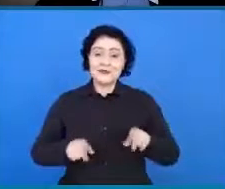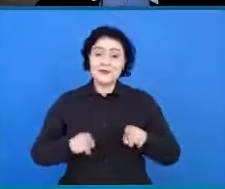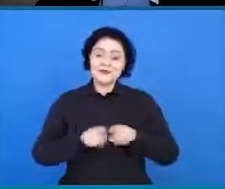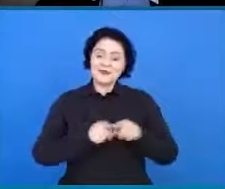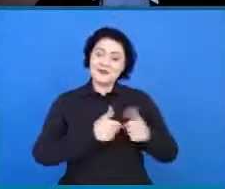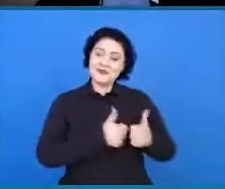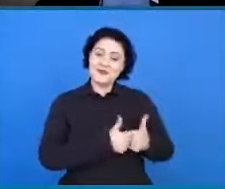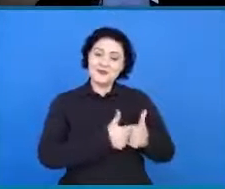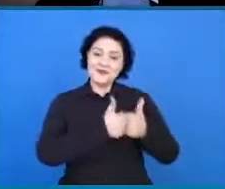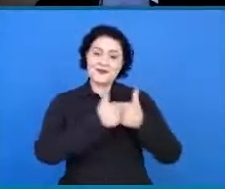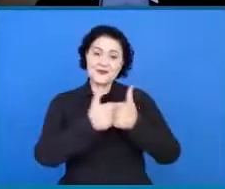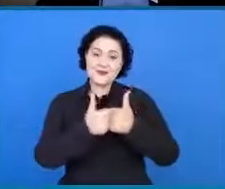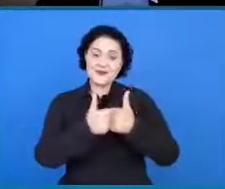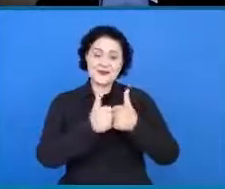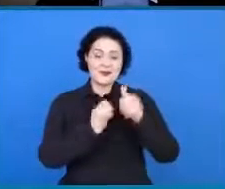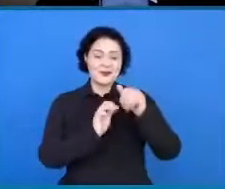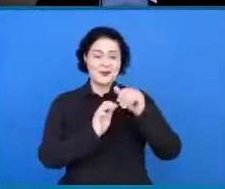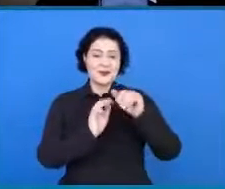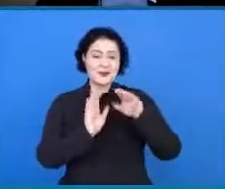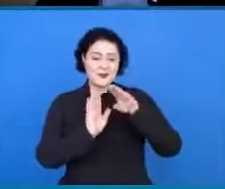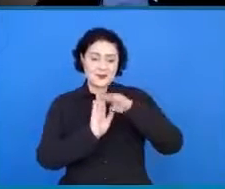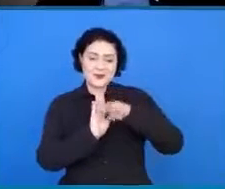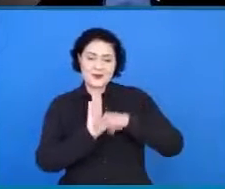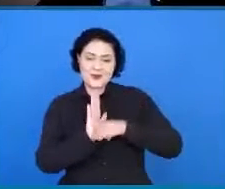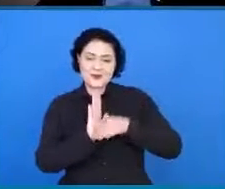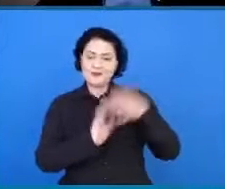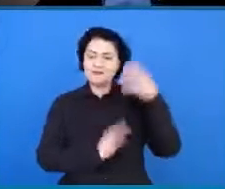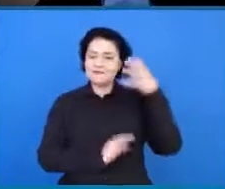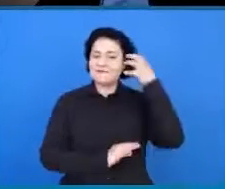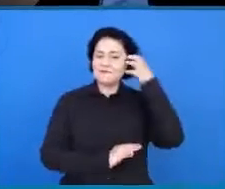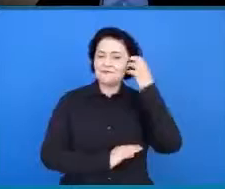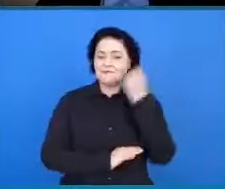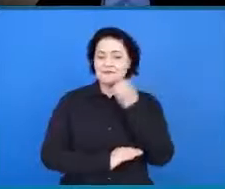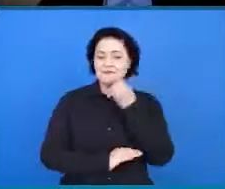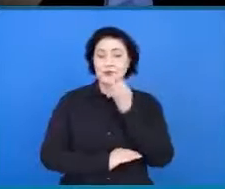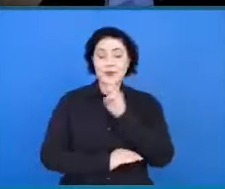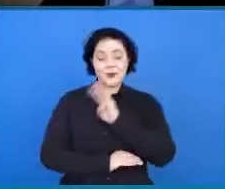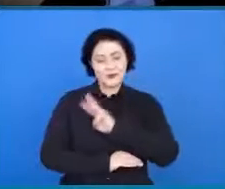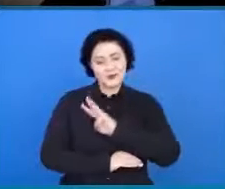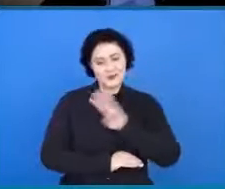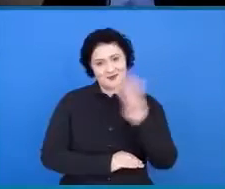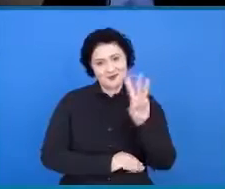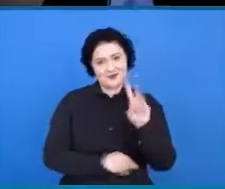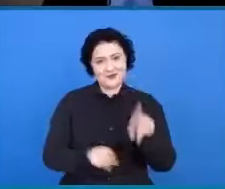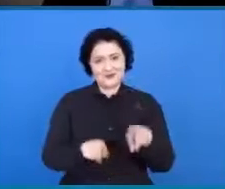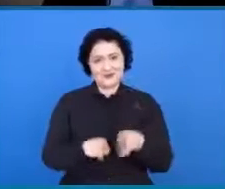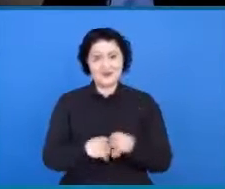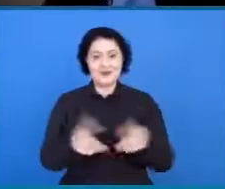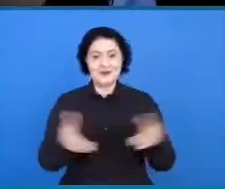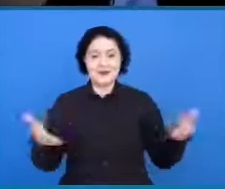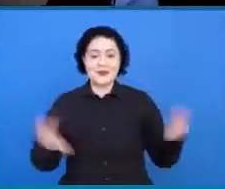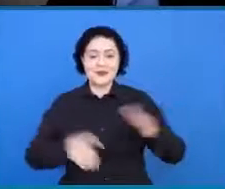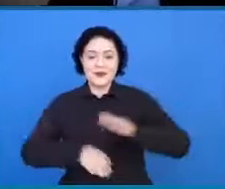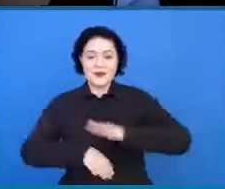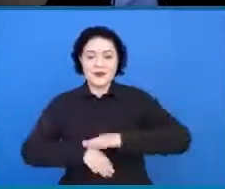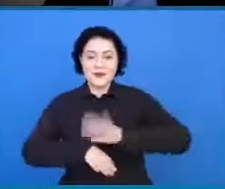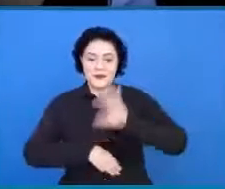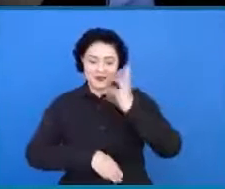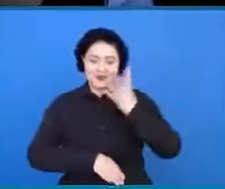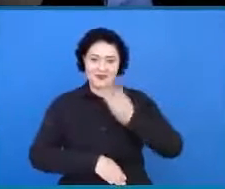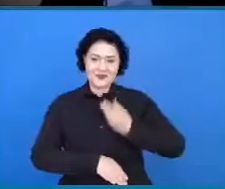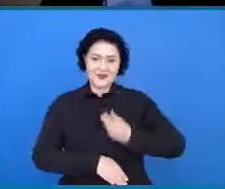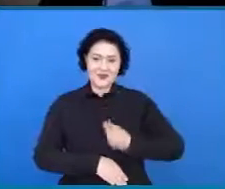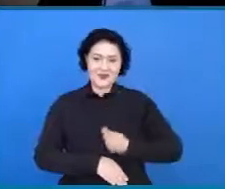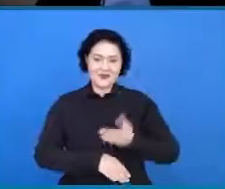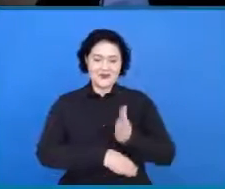acompanhar o programa ou acessa o site e agora com o Momento Espírita filme está